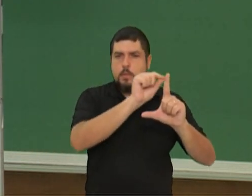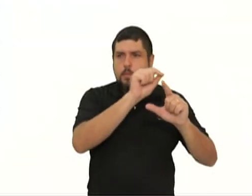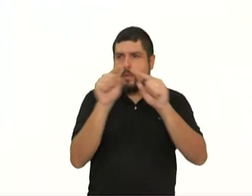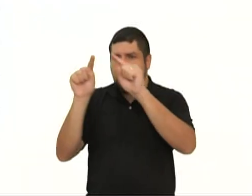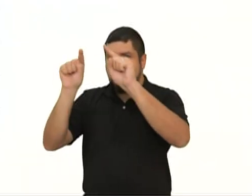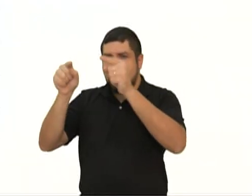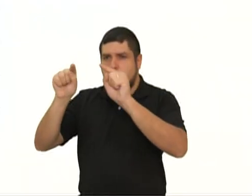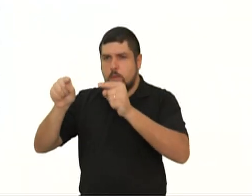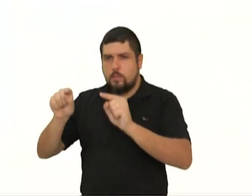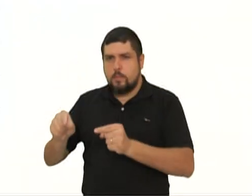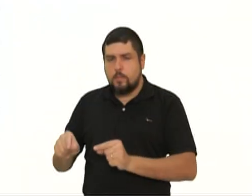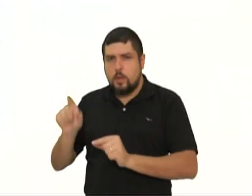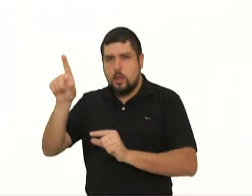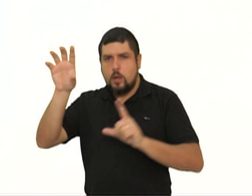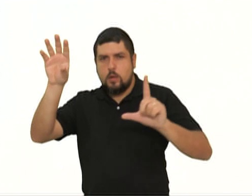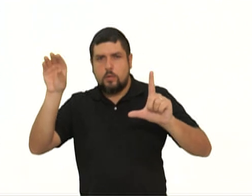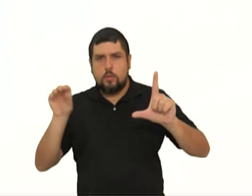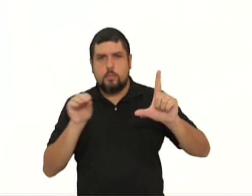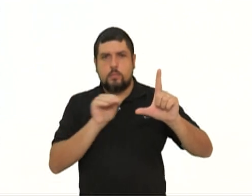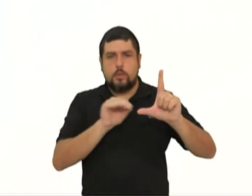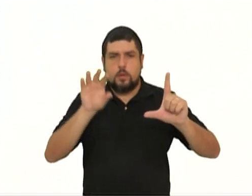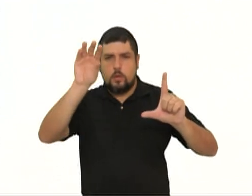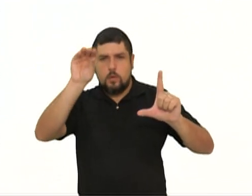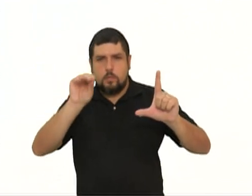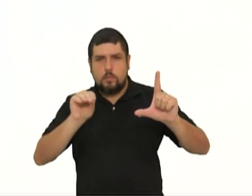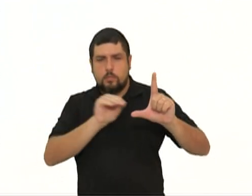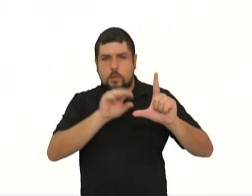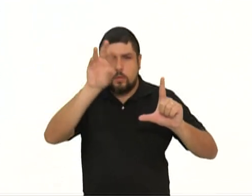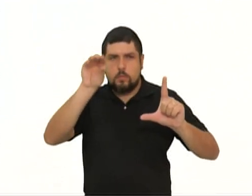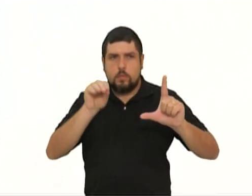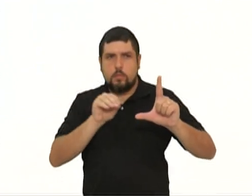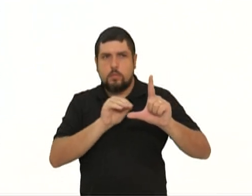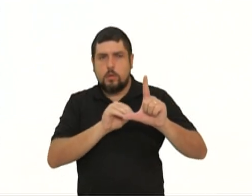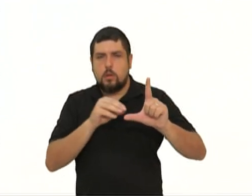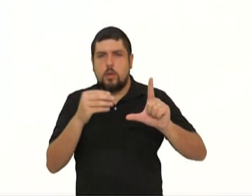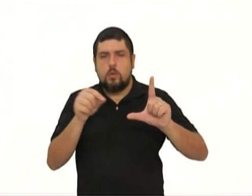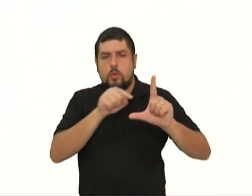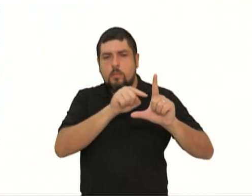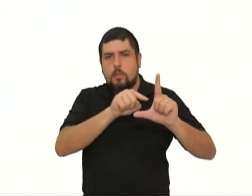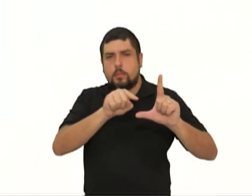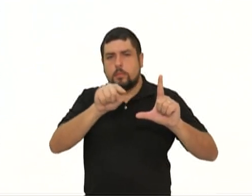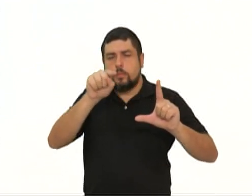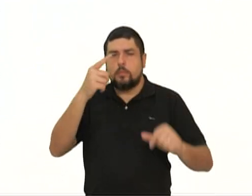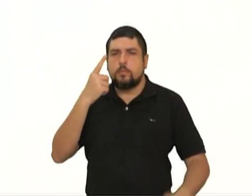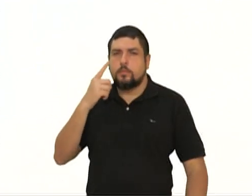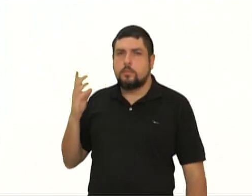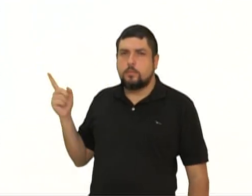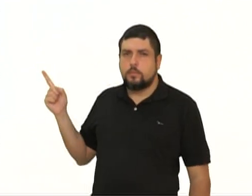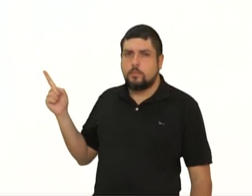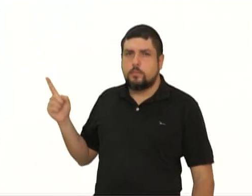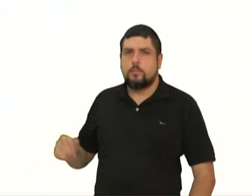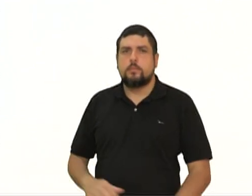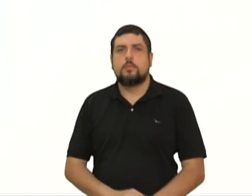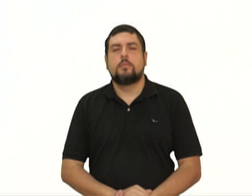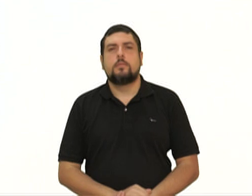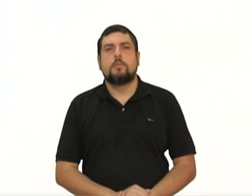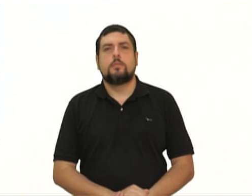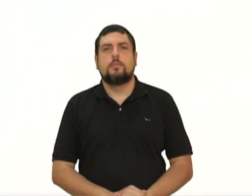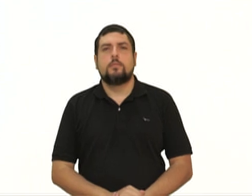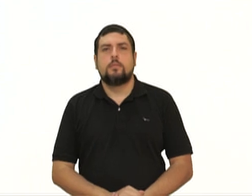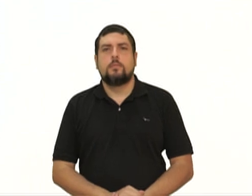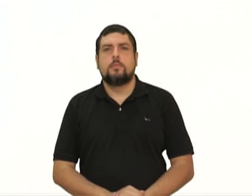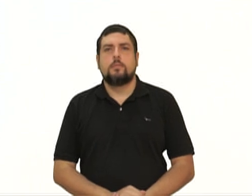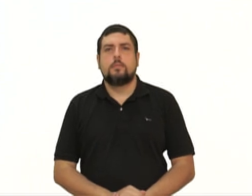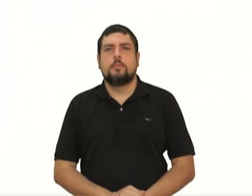coordenadas. Aqui 1,5, daí 0 e 1, 1 e 2, e assim vai, ó. Marcando os